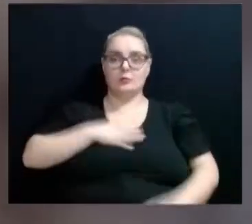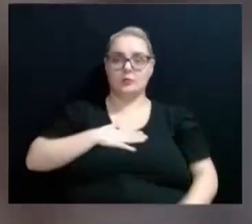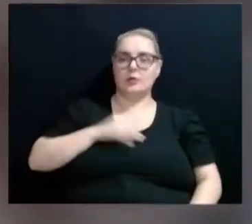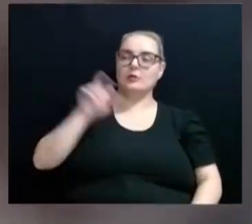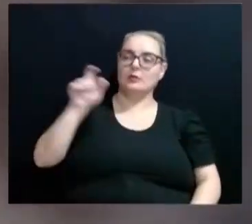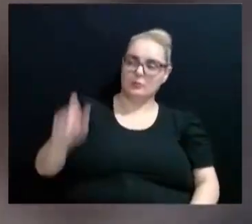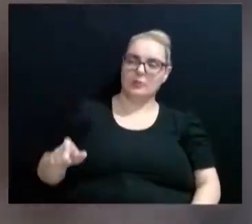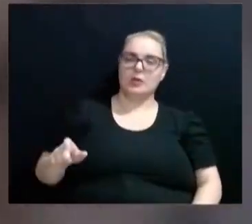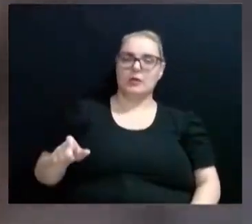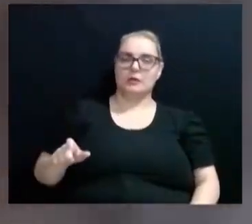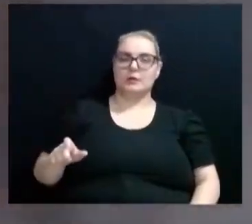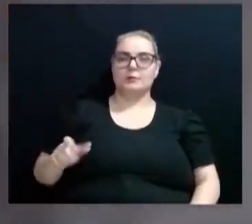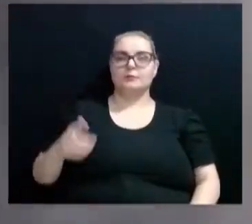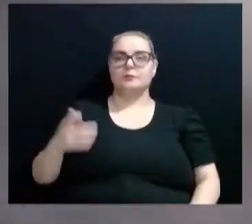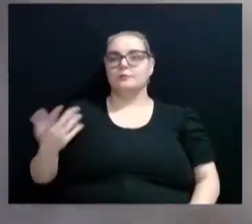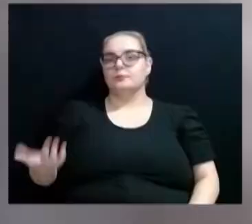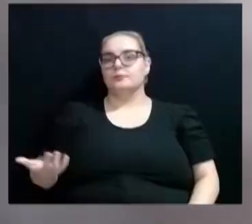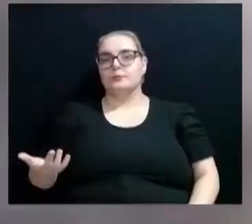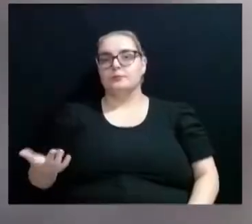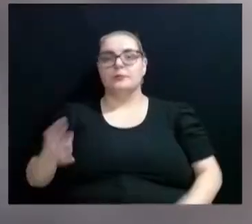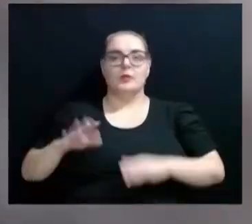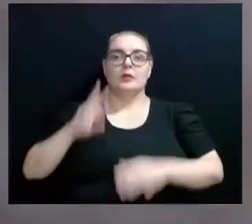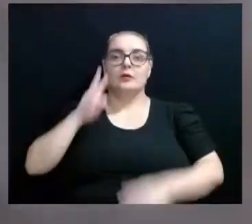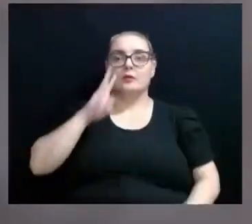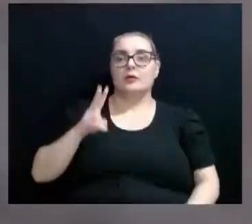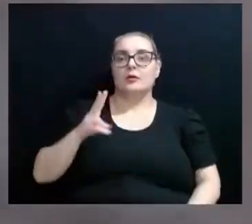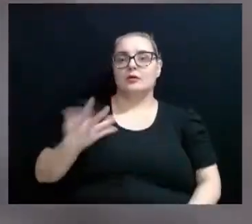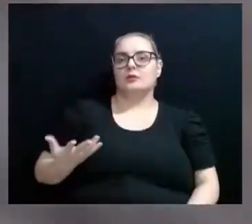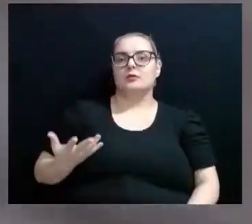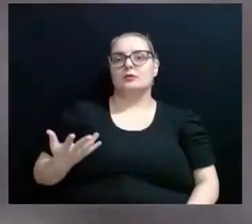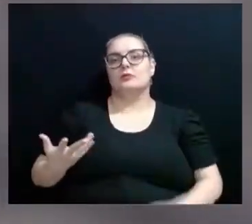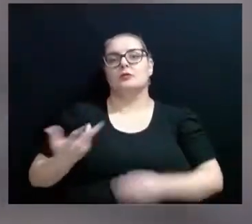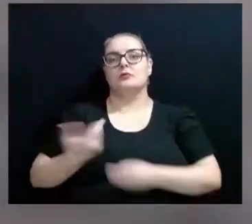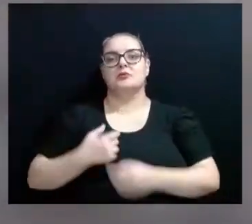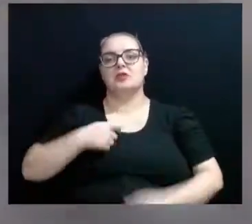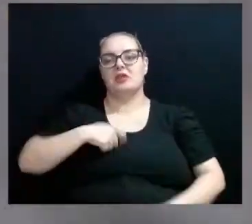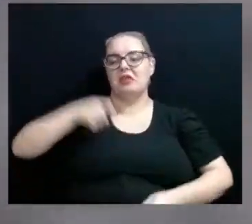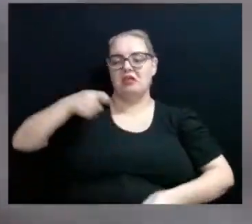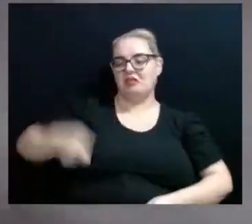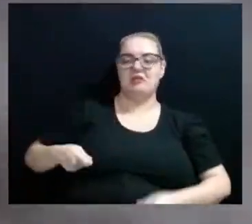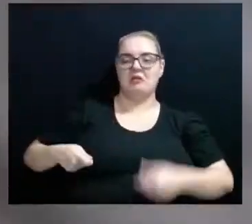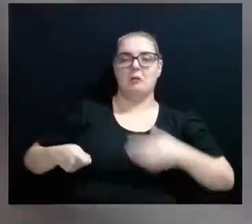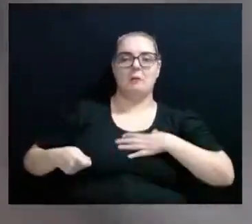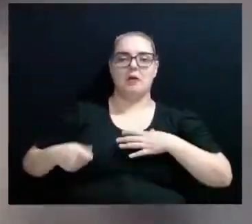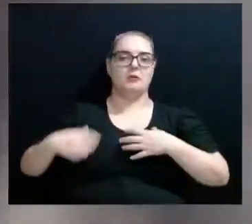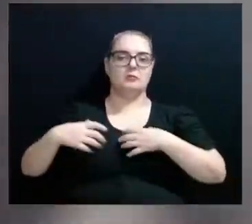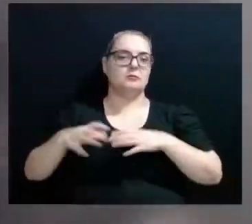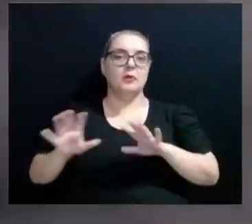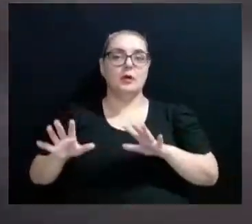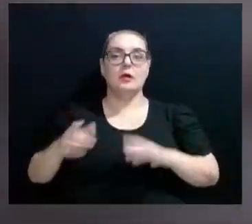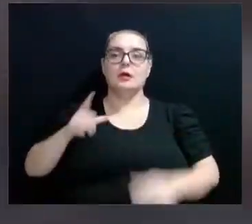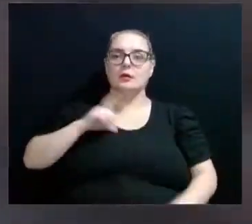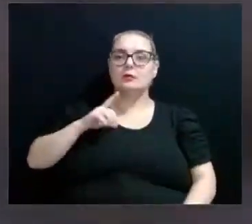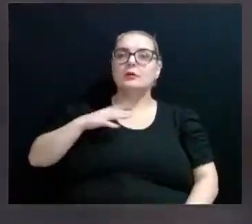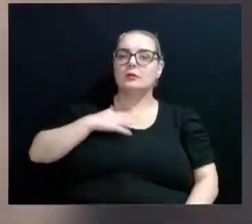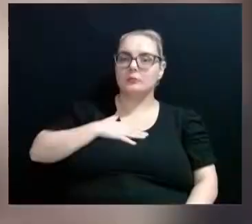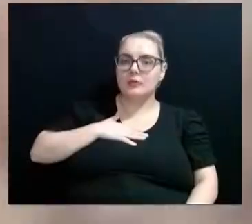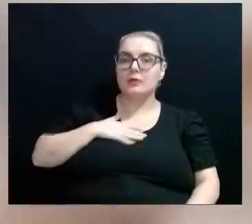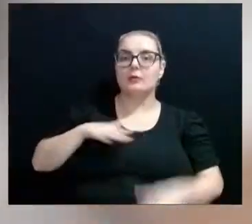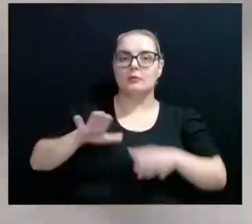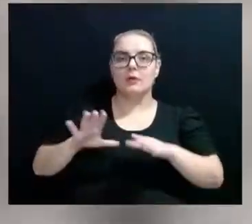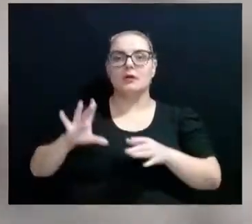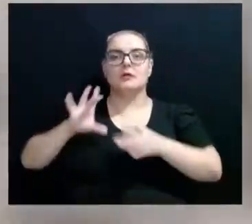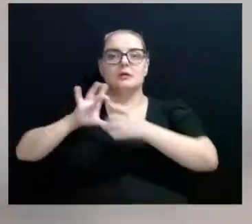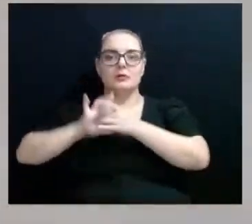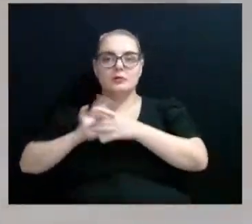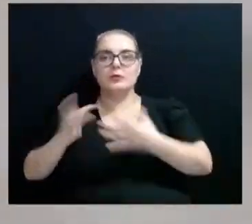o final da obra é o final da conexão minha com a pessoa. Então, não tem uma coisa que às vezes eu vejo muitos artistas que querem impor o seu estilo,